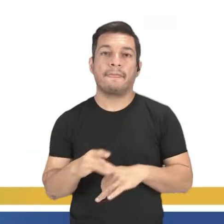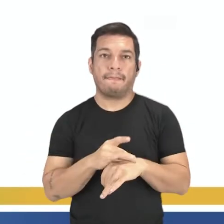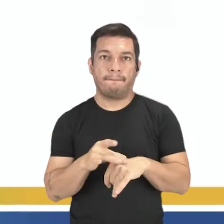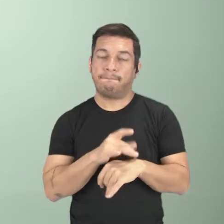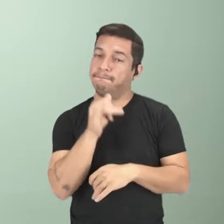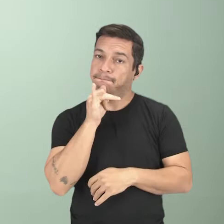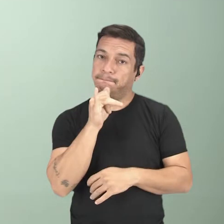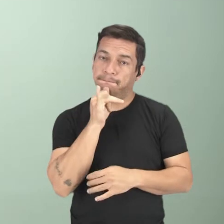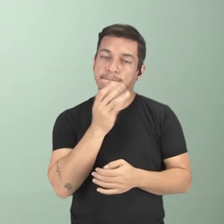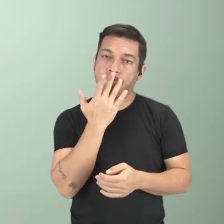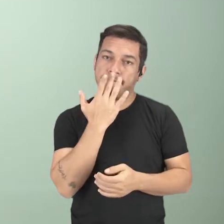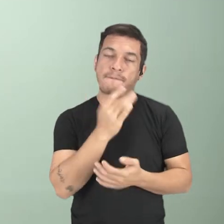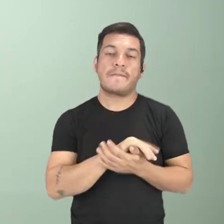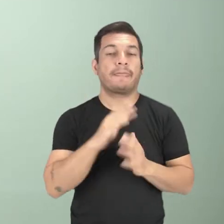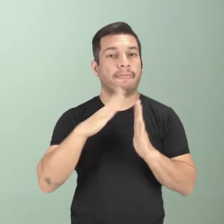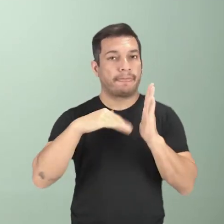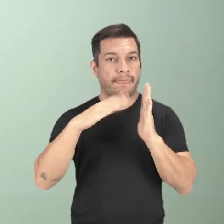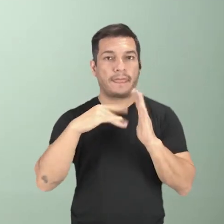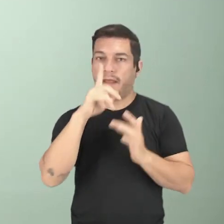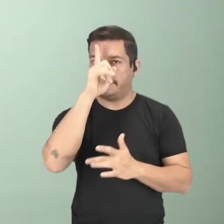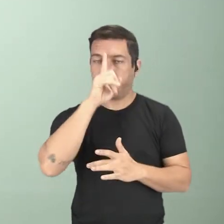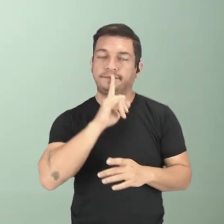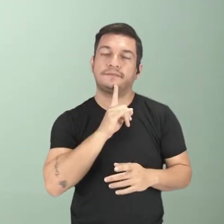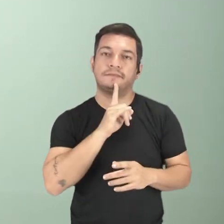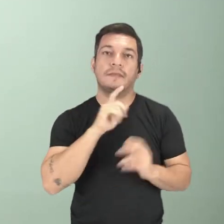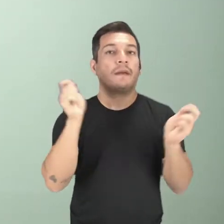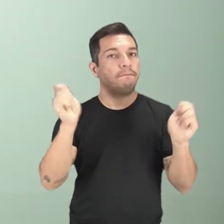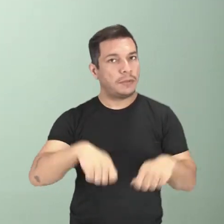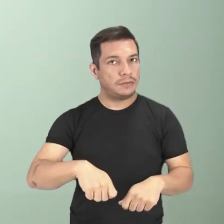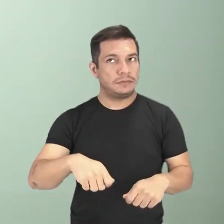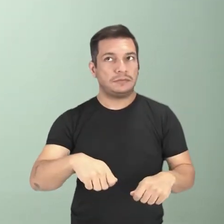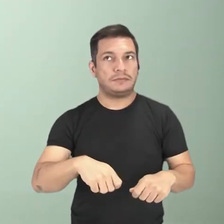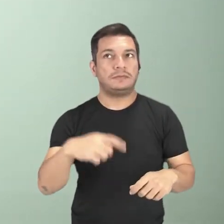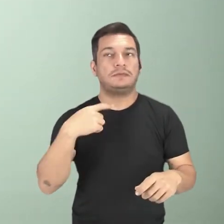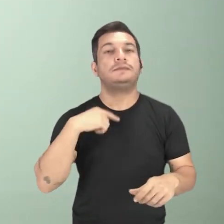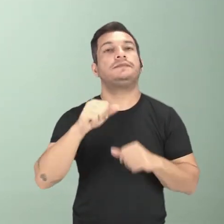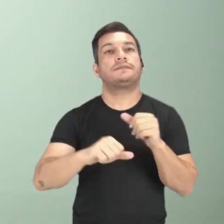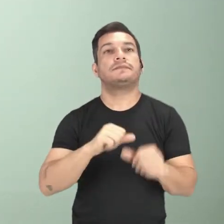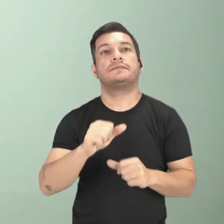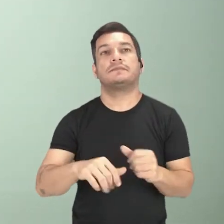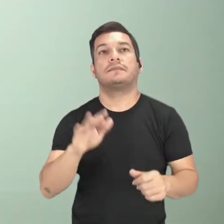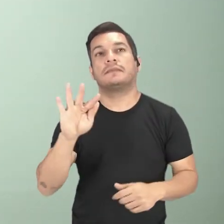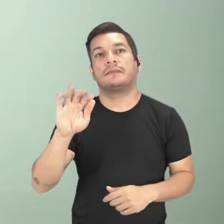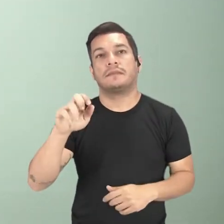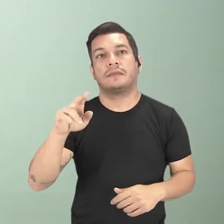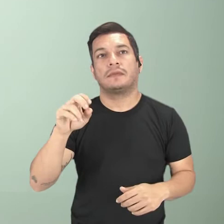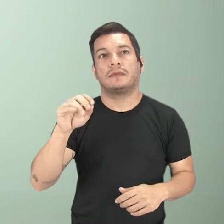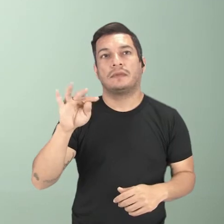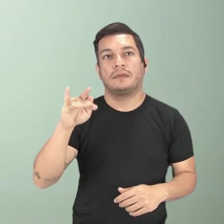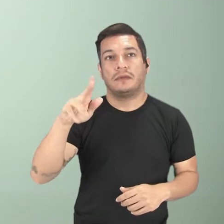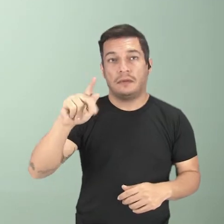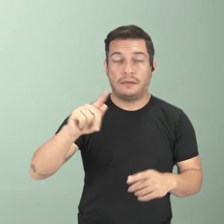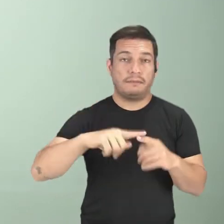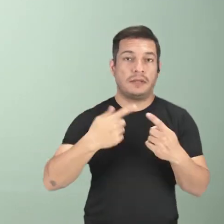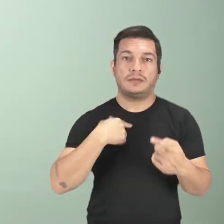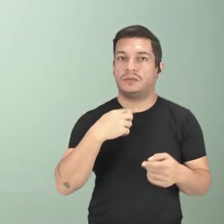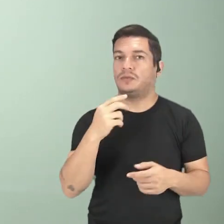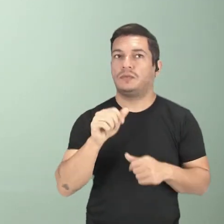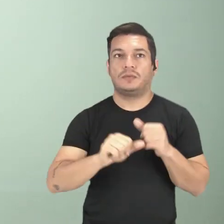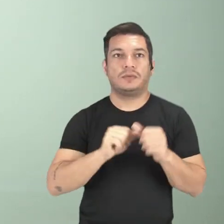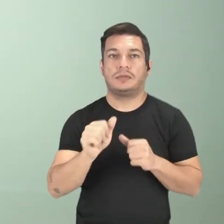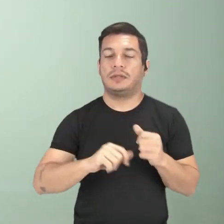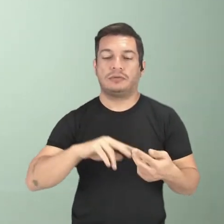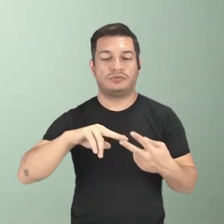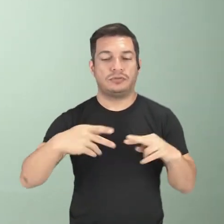por exemplo. Se eu quiser pintar ele de louro, descolorir, eu posso. Eu vou alterar o meu fenótipo, mas eu não vou alterar o meu genótipo.